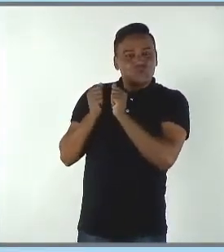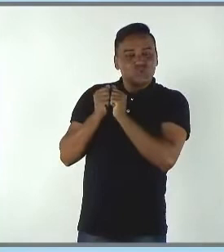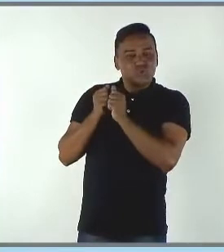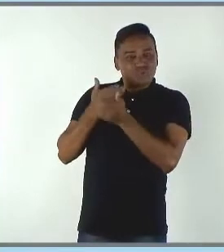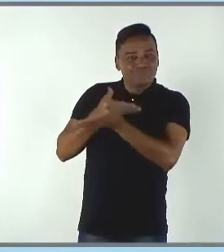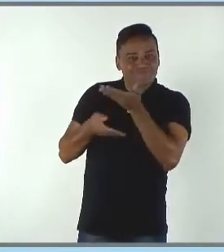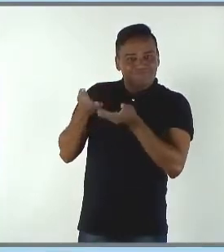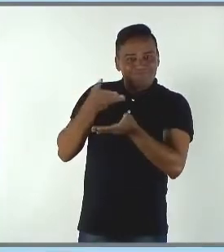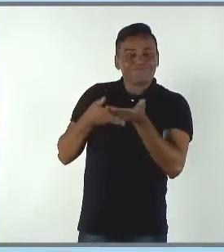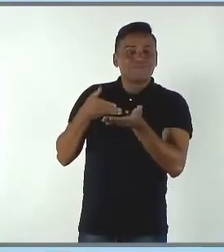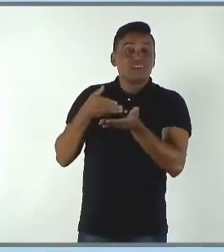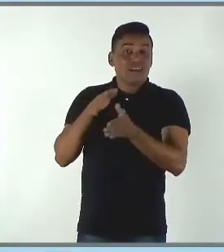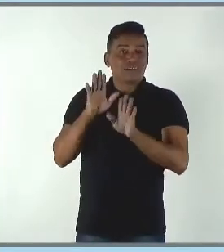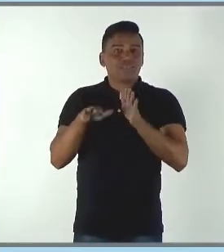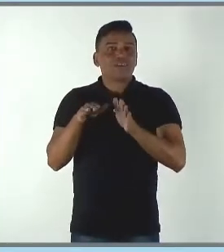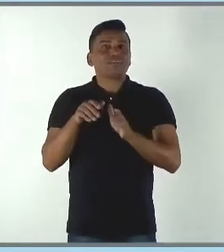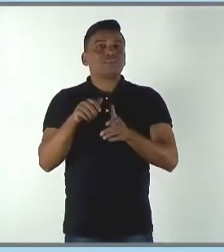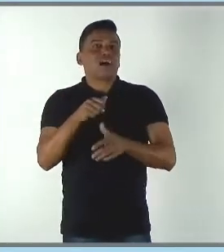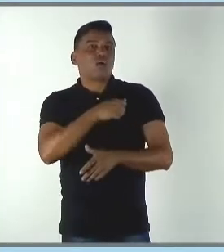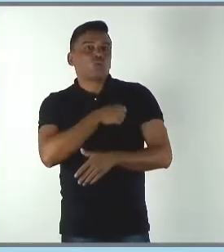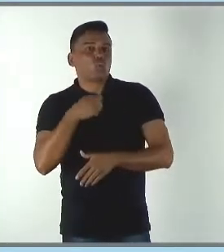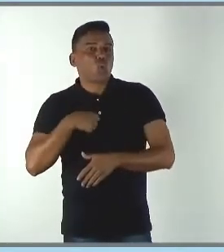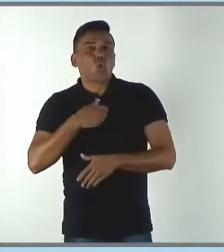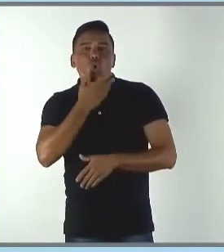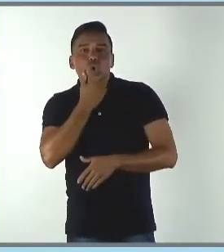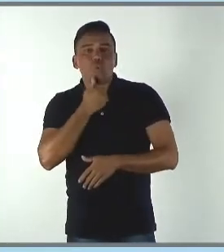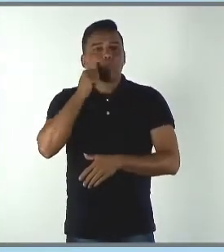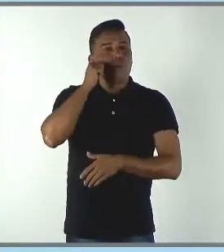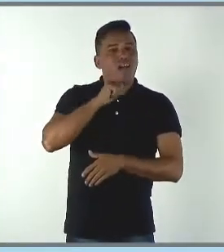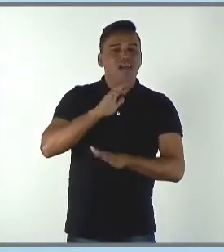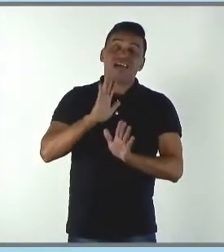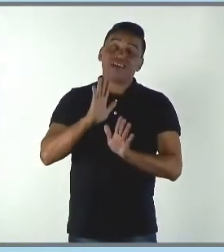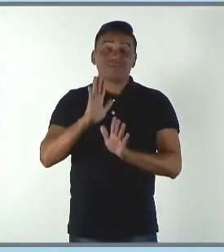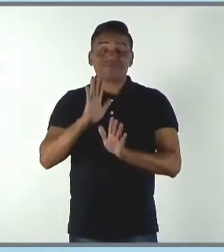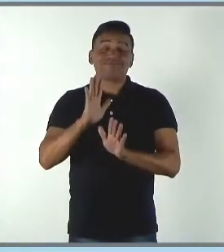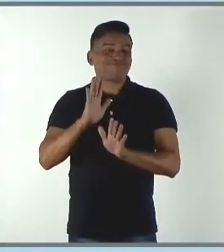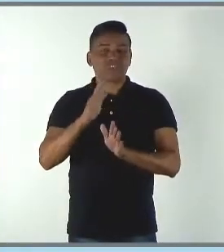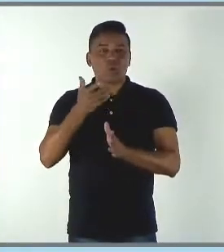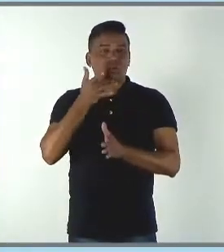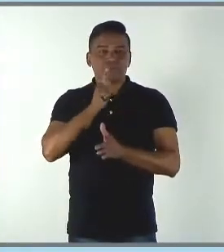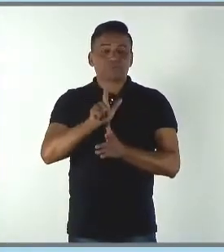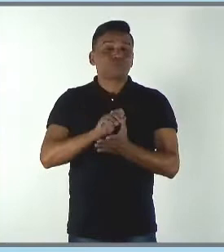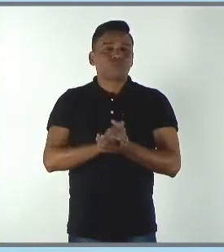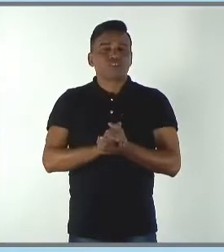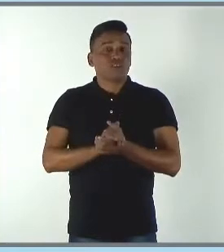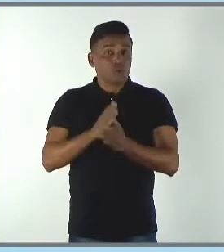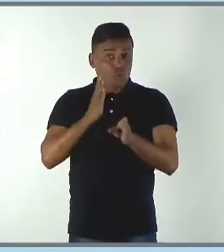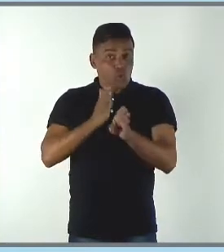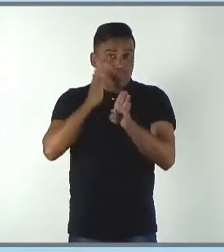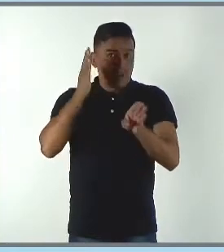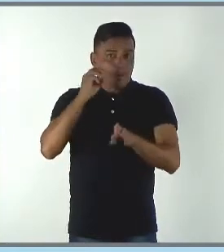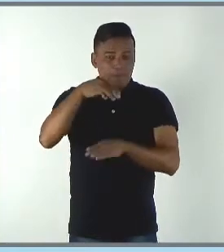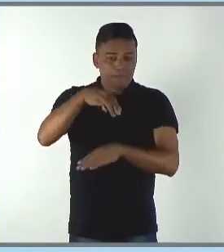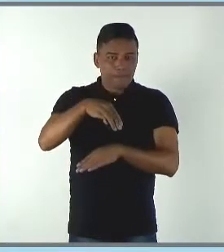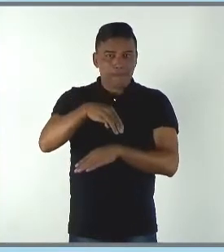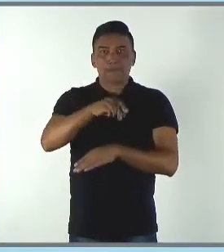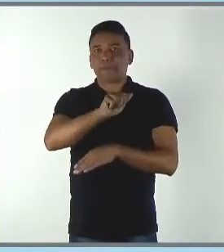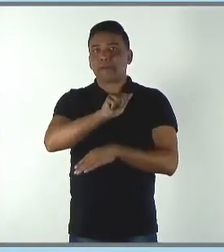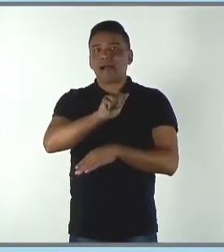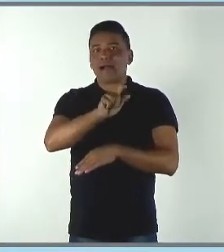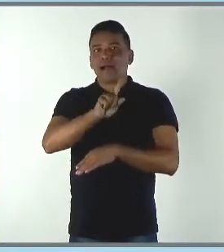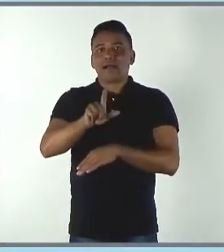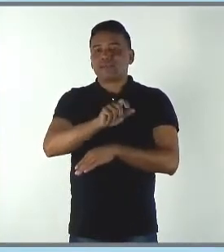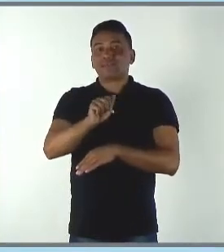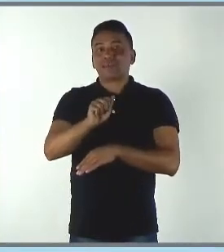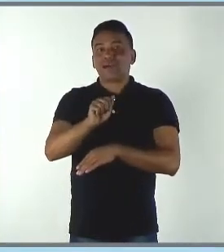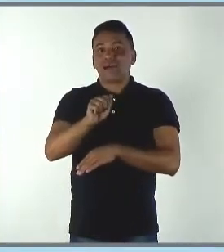muitas autoras. Naquele momento, quando eu conheci a Masa, um dos traços que me chamava a atenção é que ela se propunha a ser uma editora de